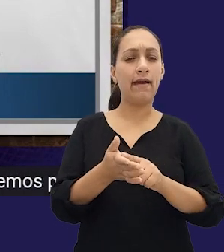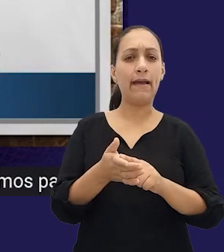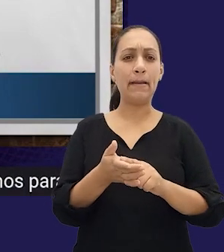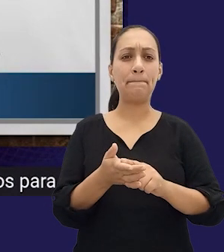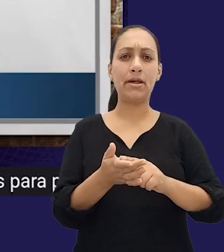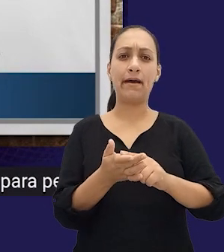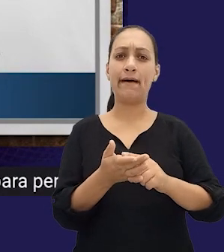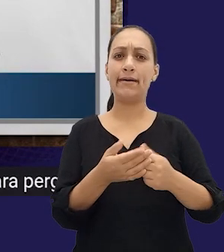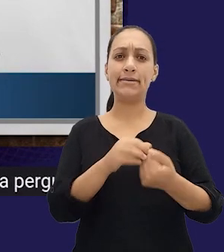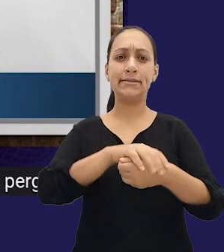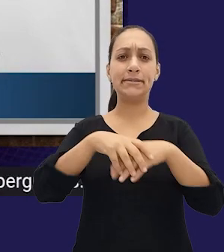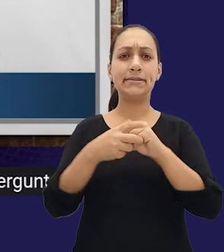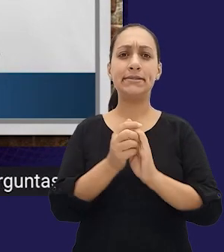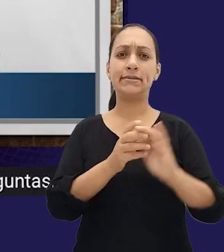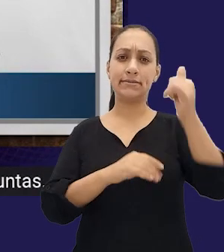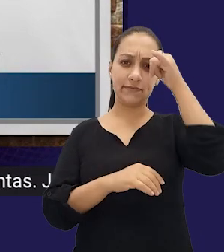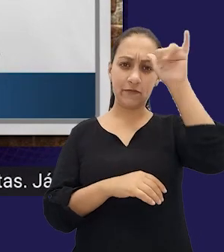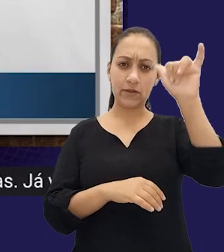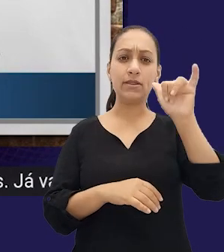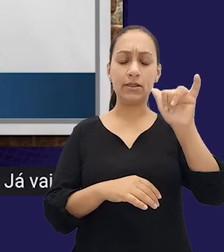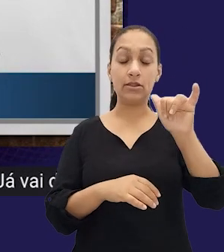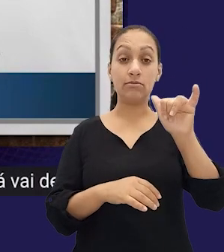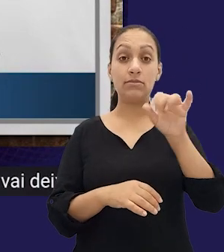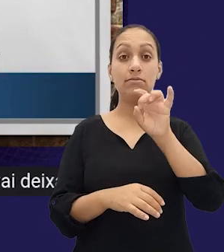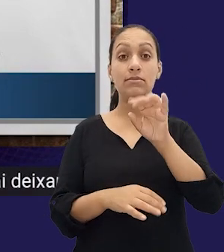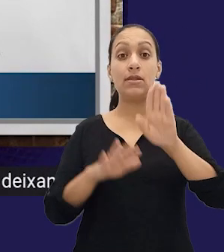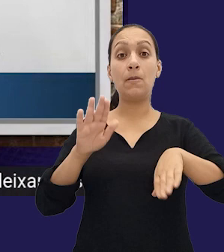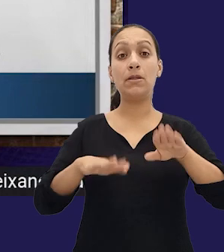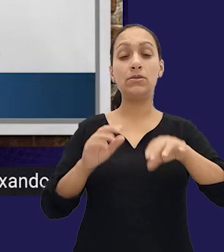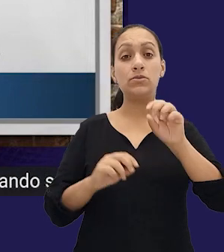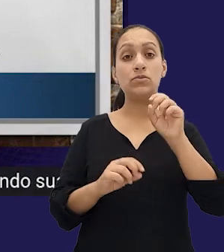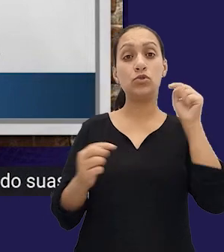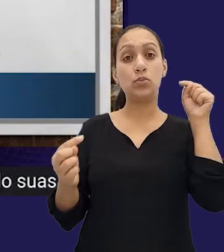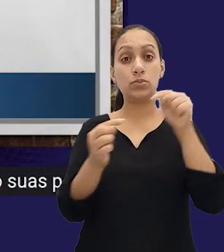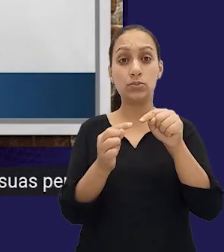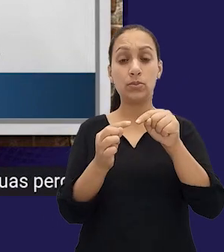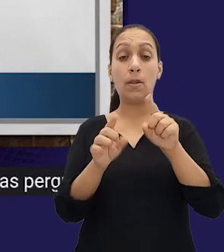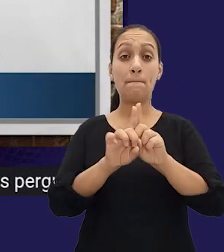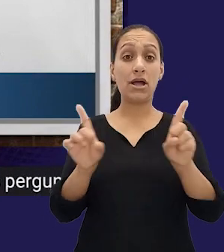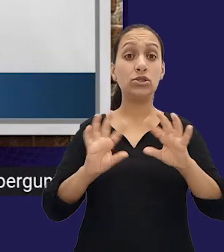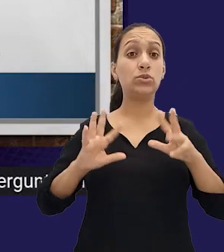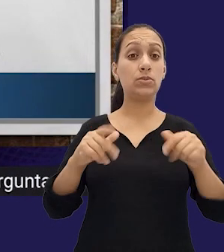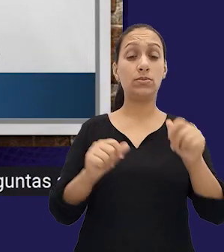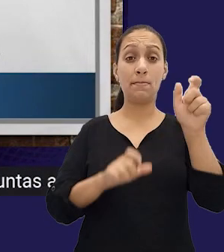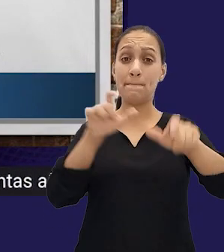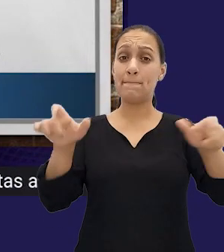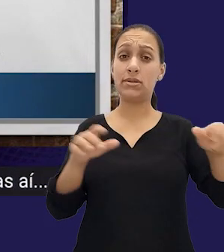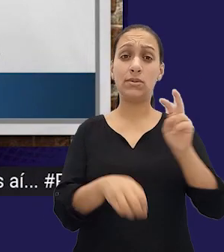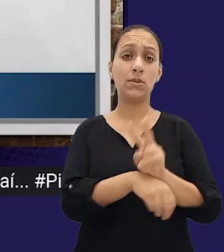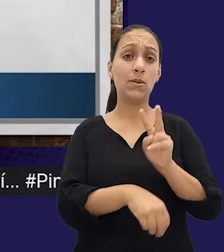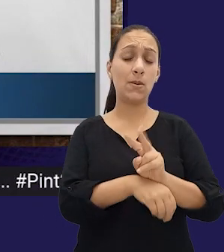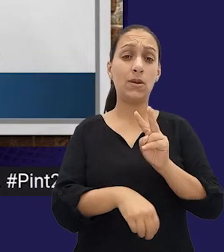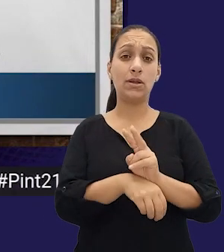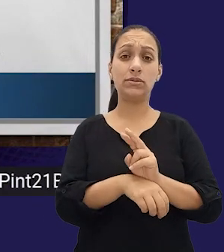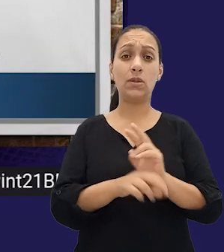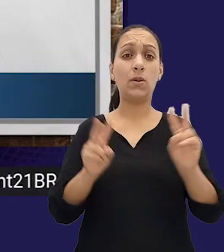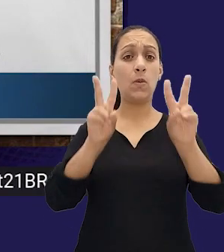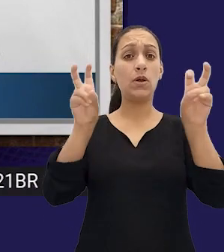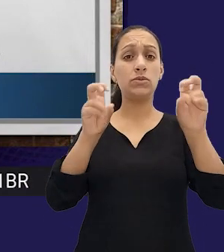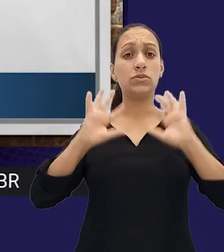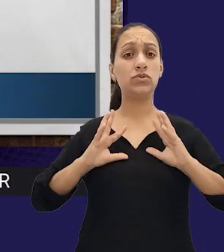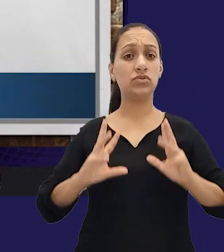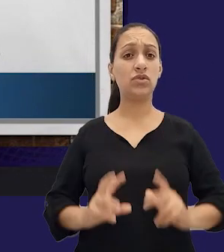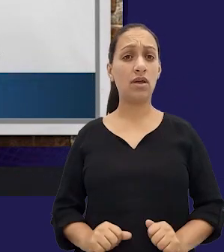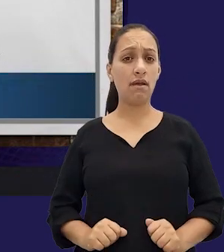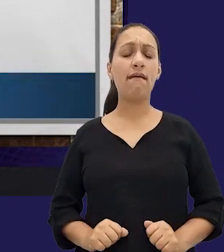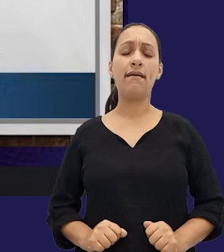a asepsia, né? Dependendo de cada finalidade, mas assim, todo mundo está tendo muito cuidado, né, com a questão higiênica e está